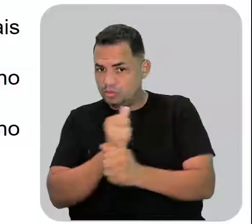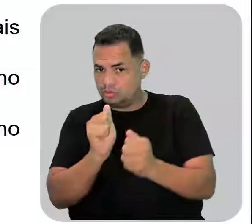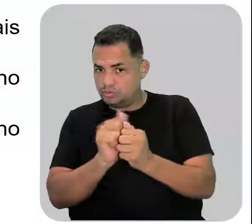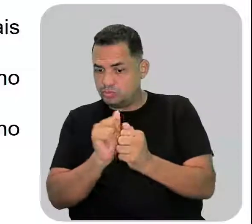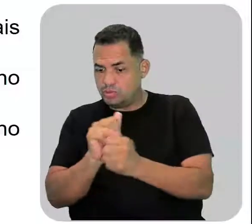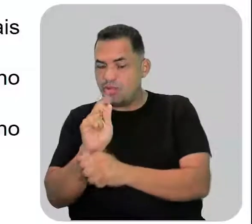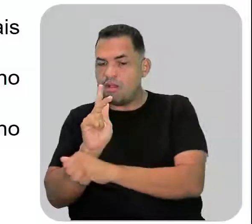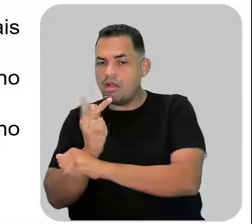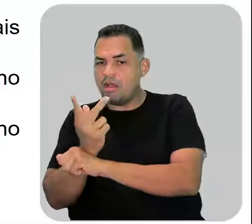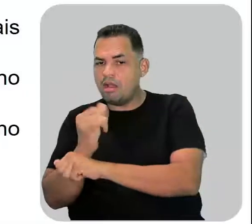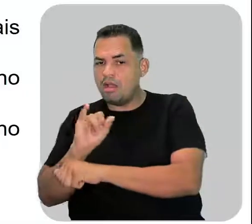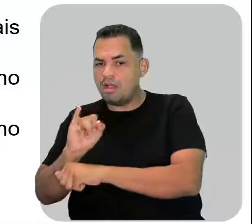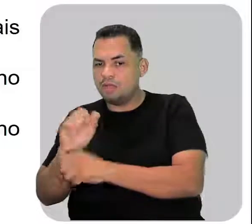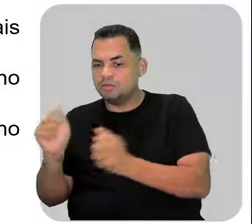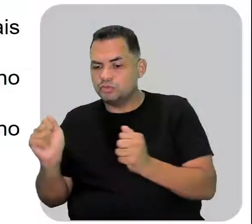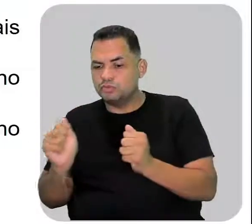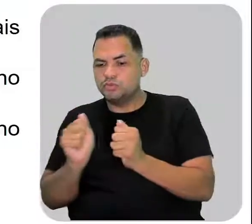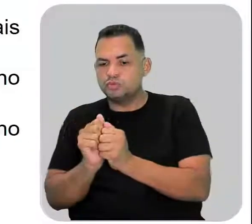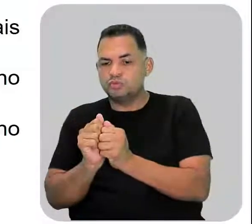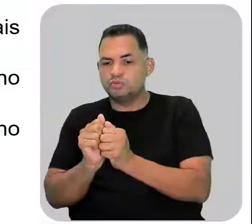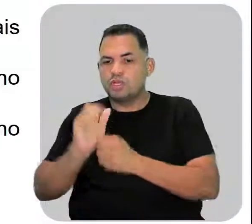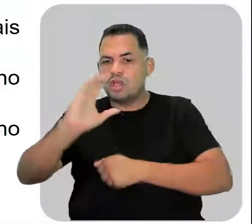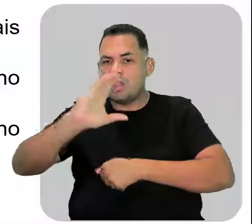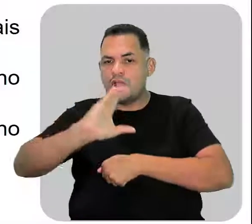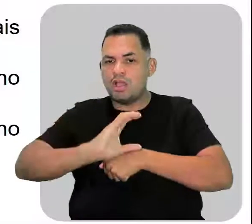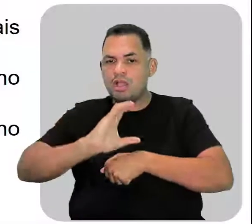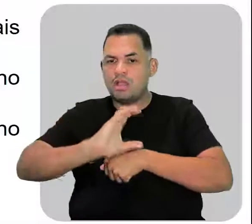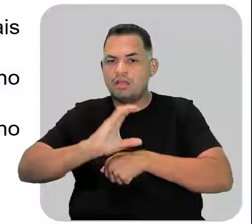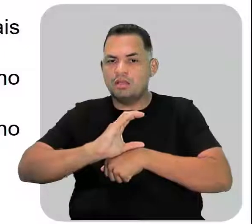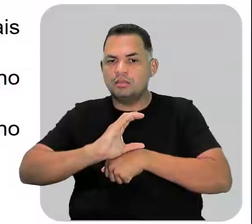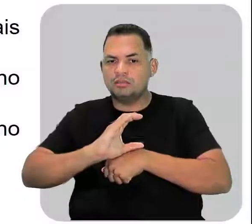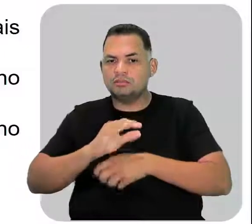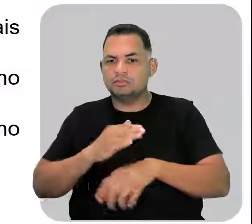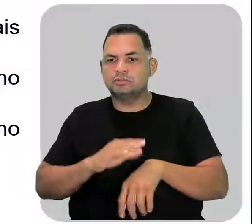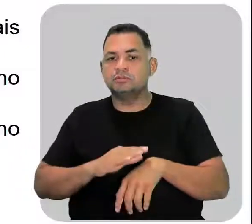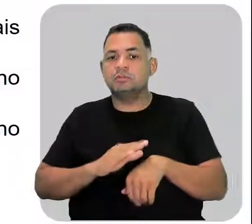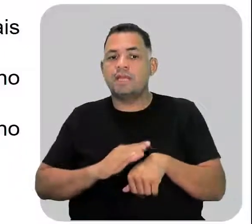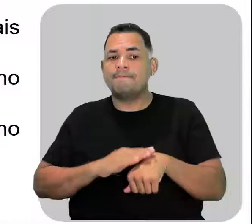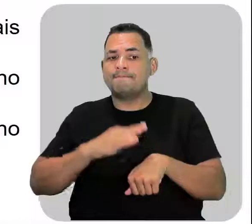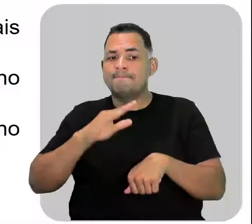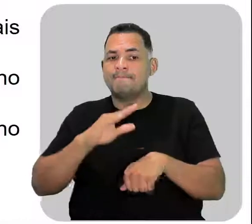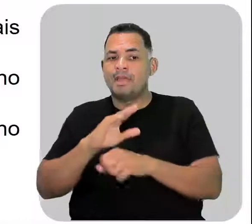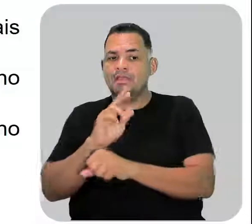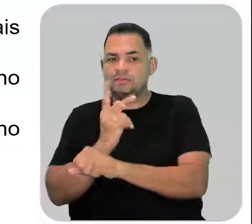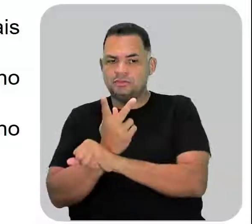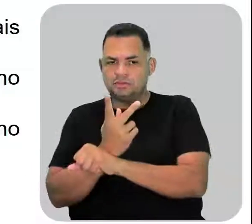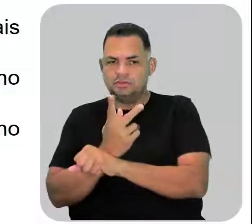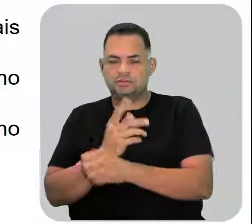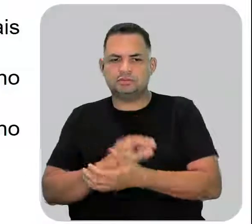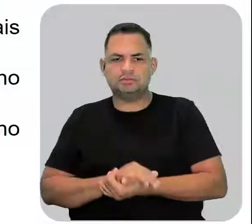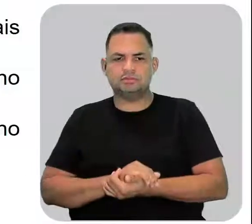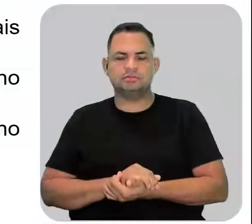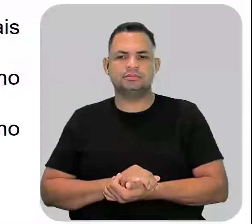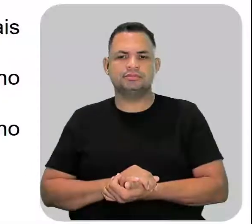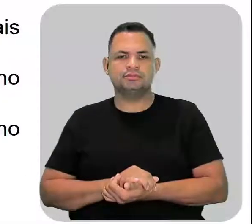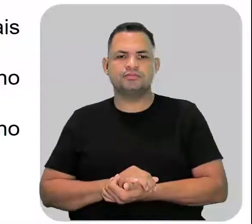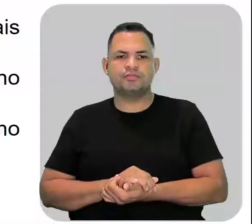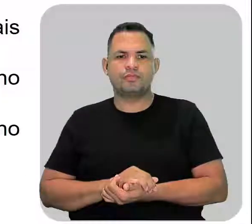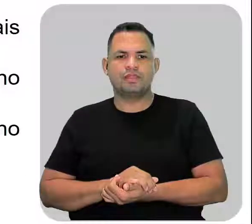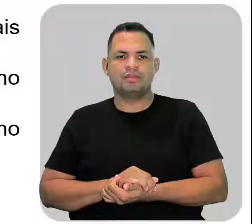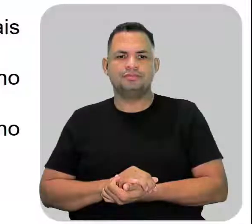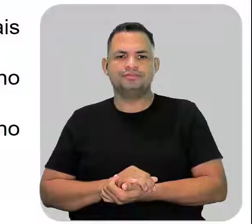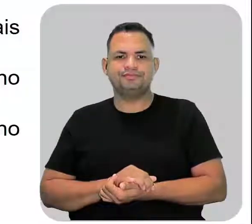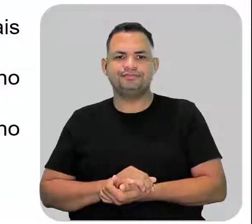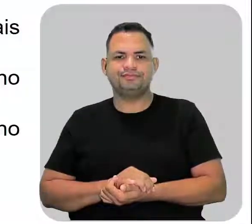será adicionado ao carbono que já está mais hidrogenado? O que vocês acham? Esse